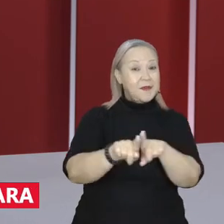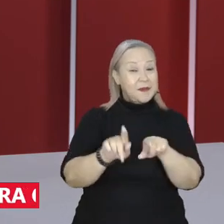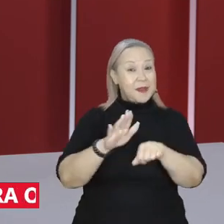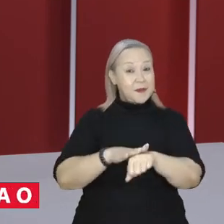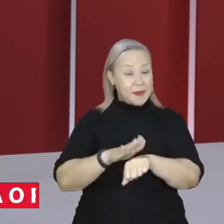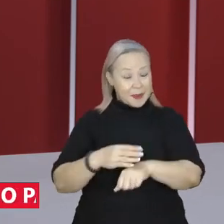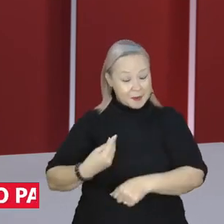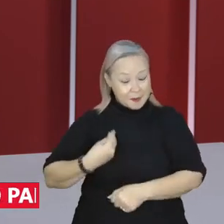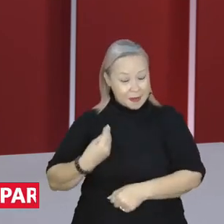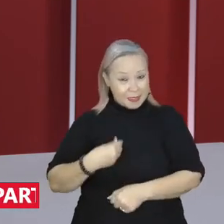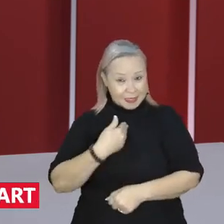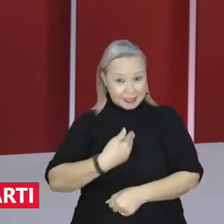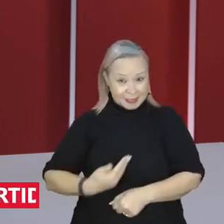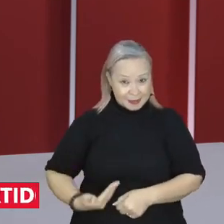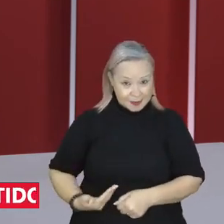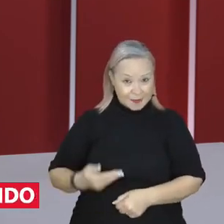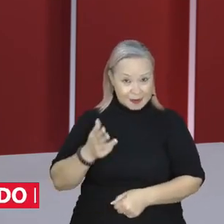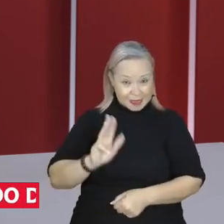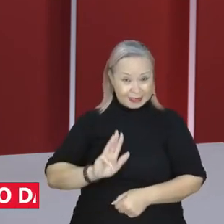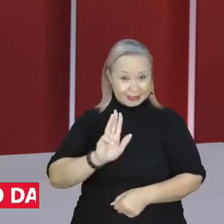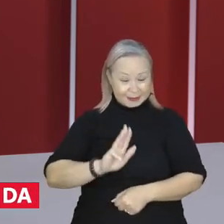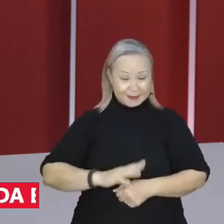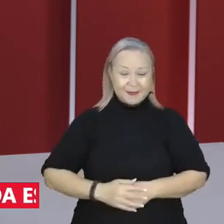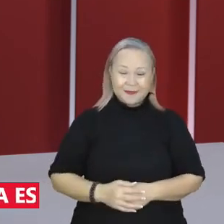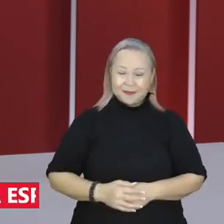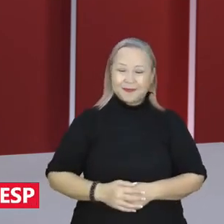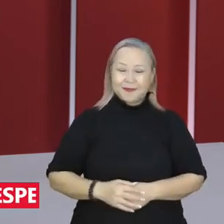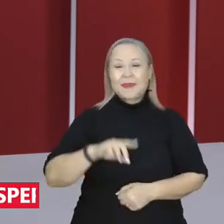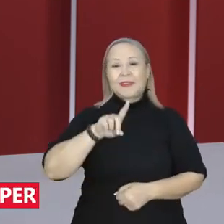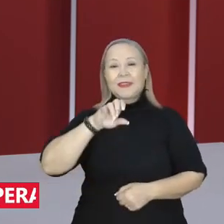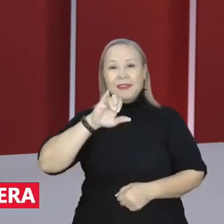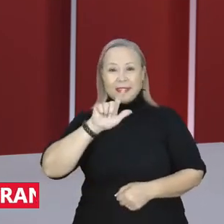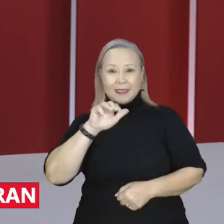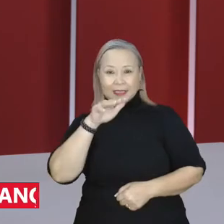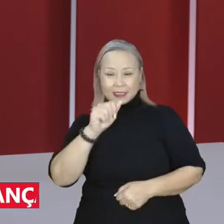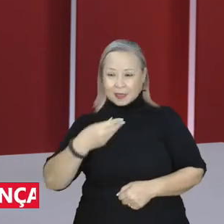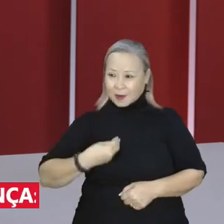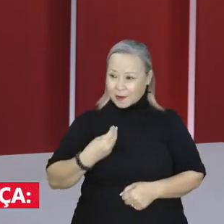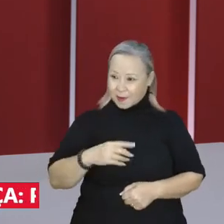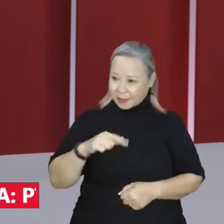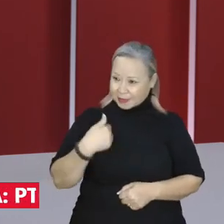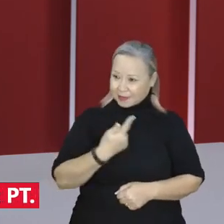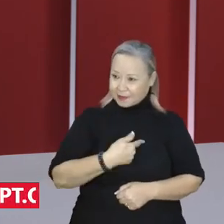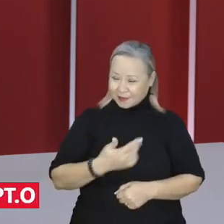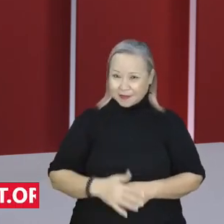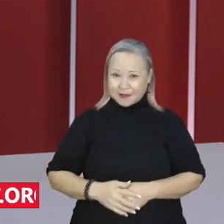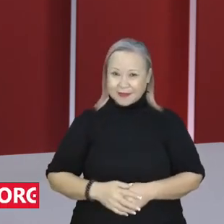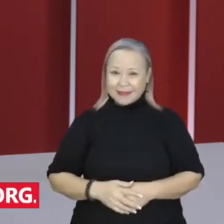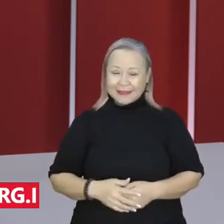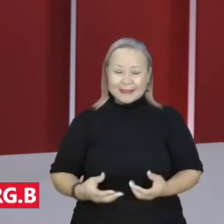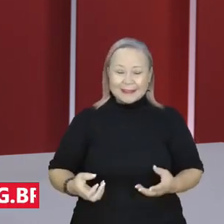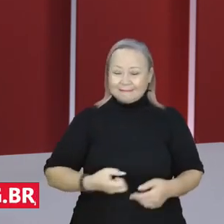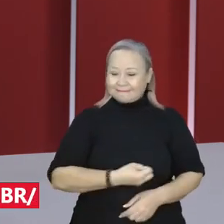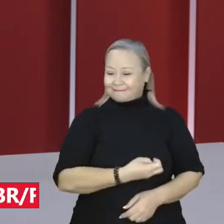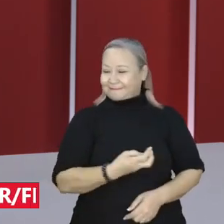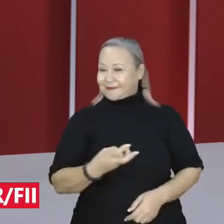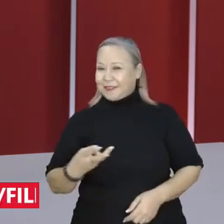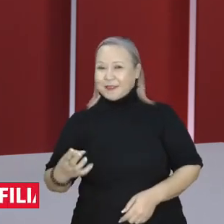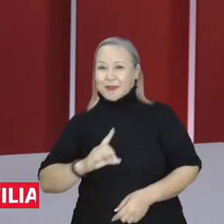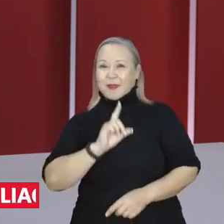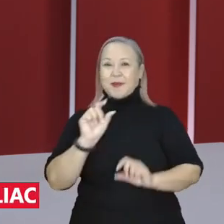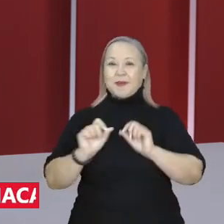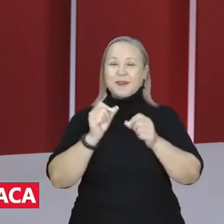presidente Lula Dina Ferreira Silva também com a gente aqui não vendo a hora contando os dias para posse do presidente